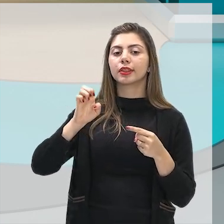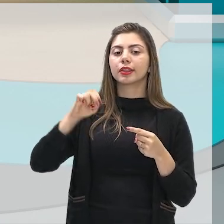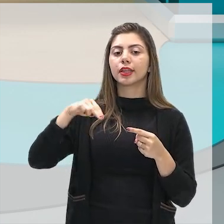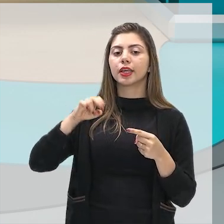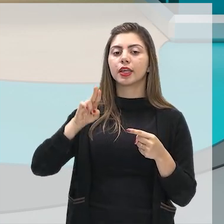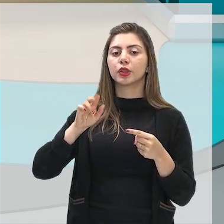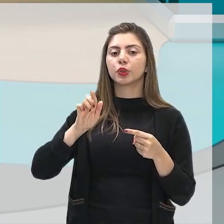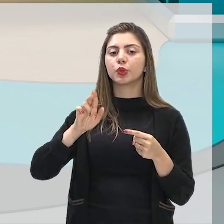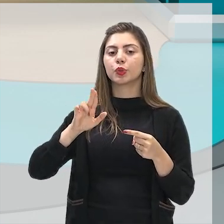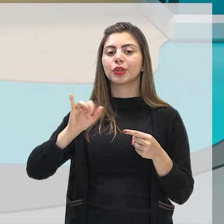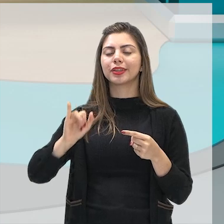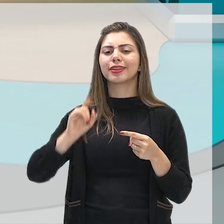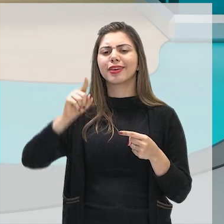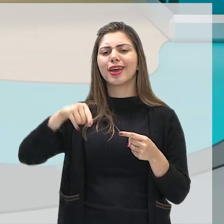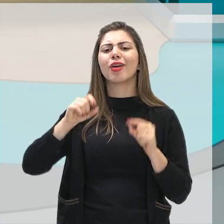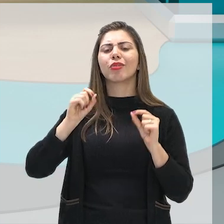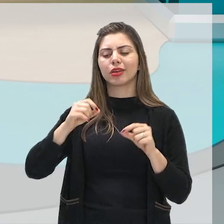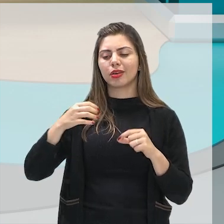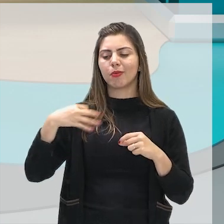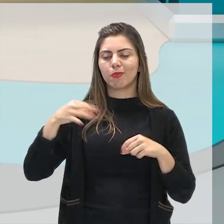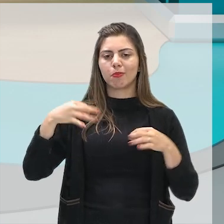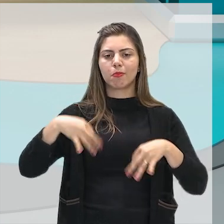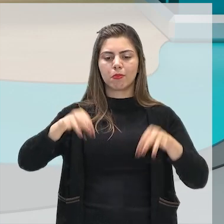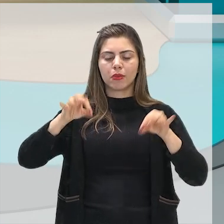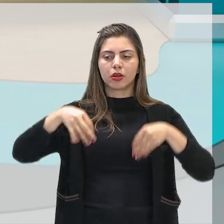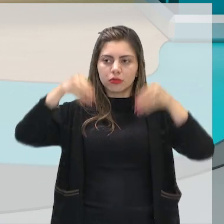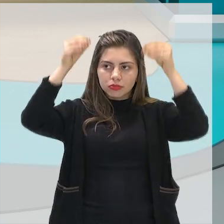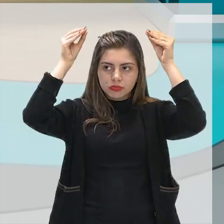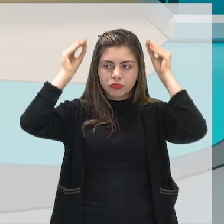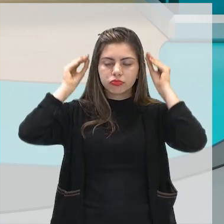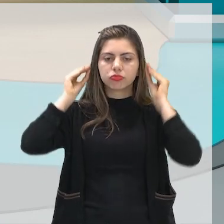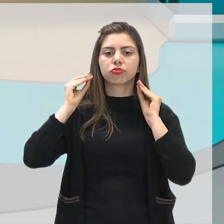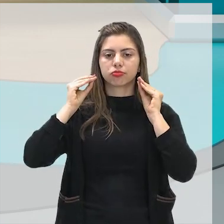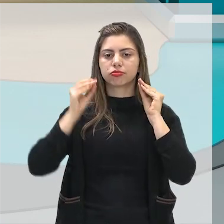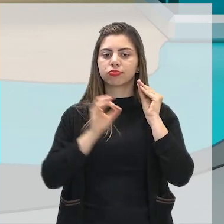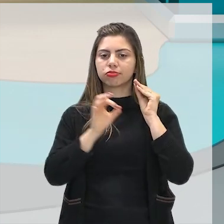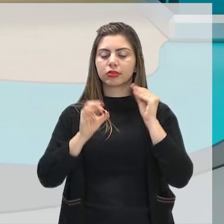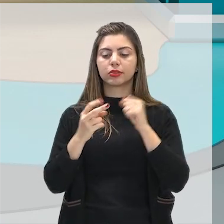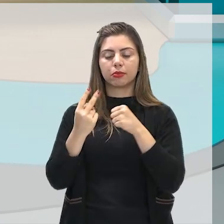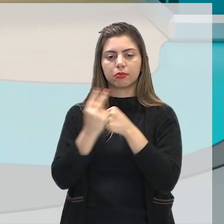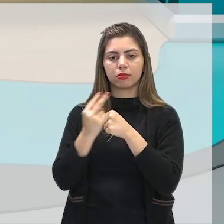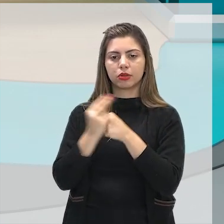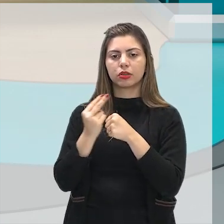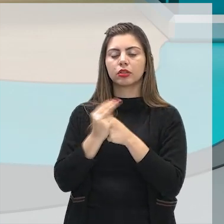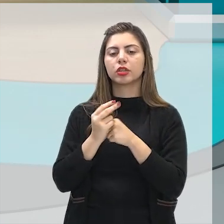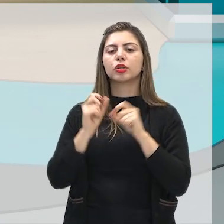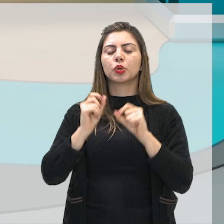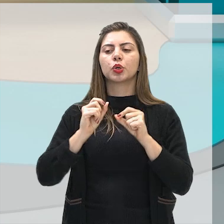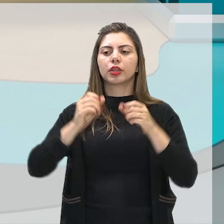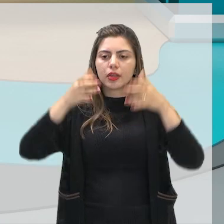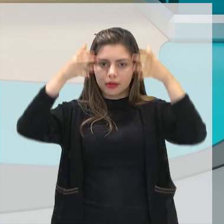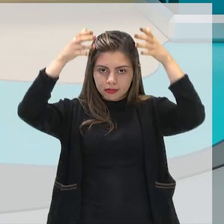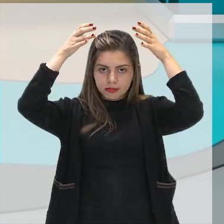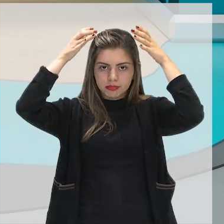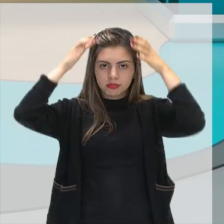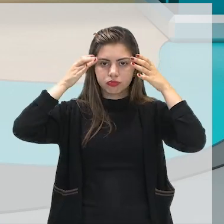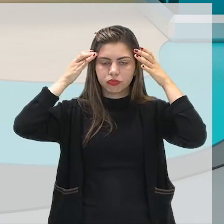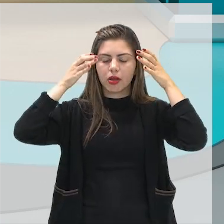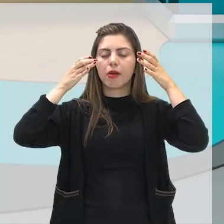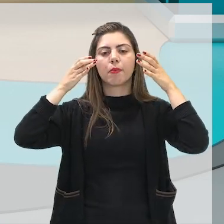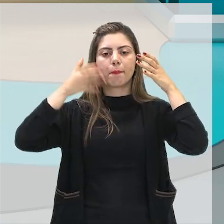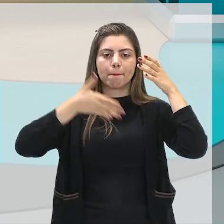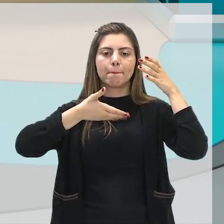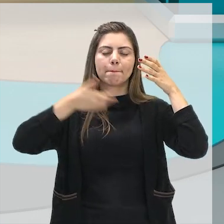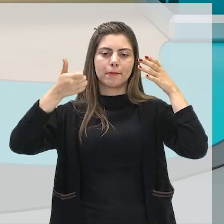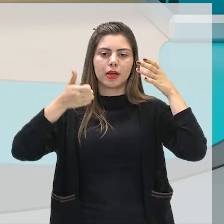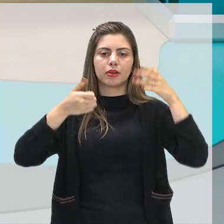é o pano que a gente envolve aqui a cabeça para absorver o suor e para colocar o capacete de forma mais confortável.